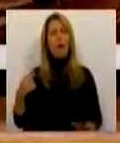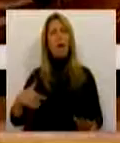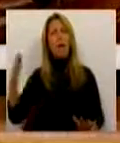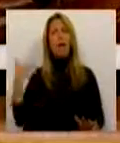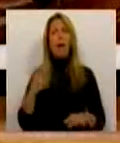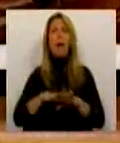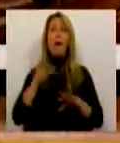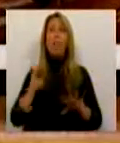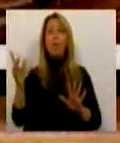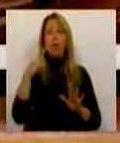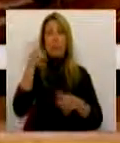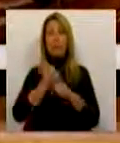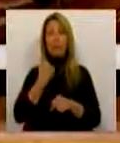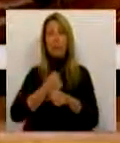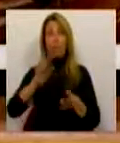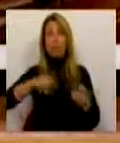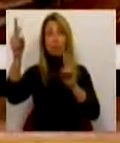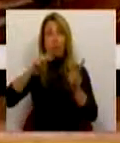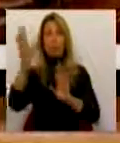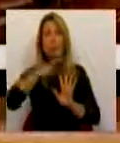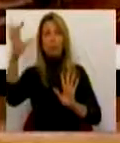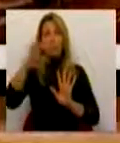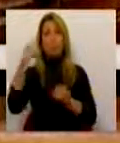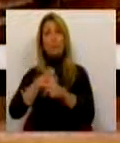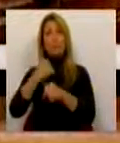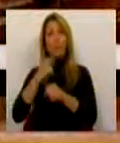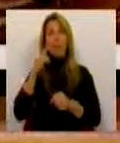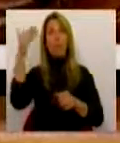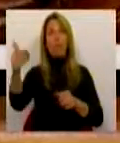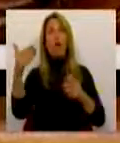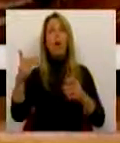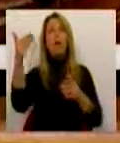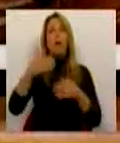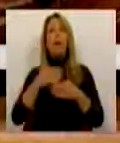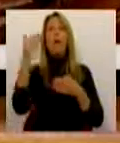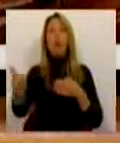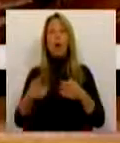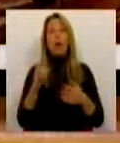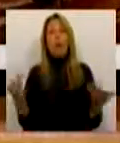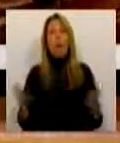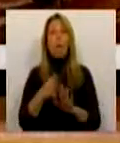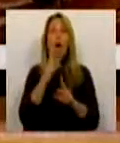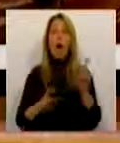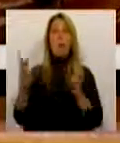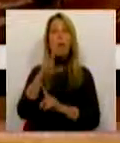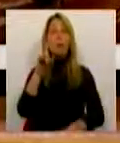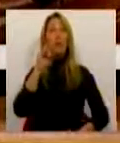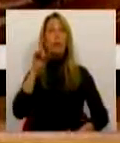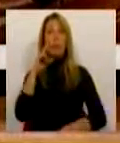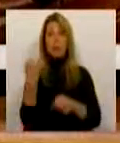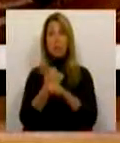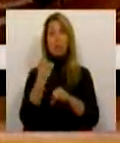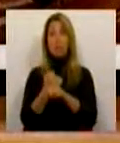relativa ao destacamento de trabalhadores, o que está em causa é o seguinte: aumentar a proteção de trabalhadores nas cadeias de subcontratação, garantindo que